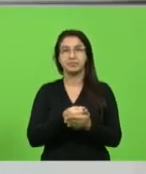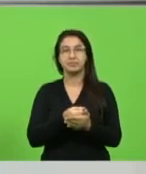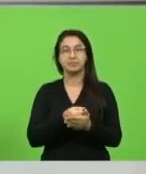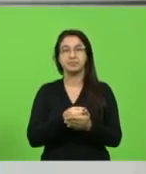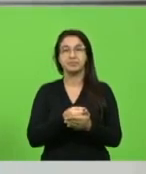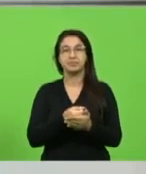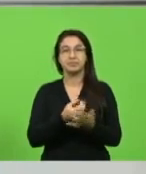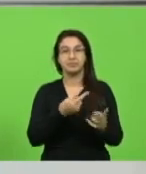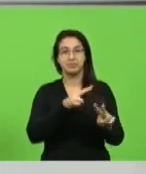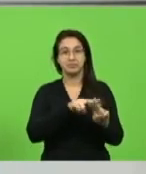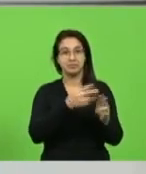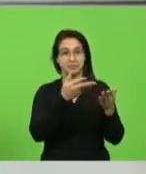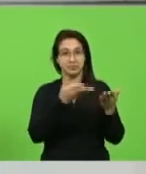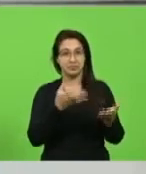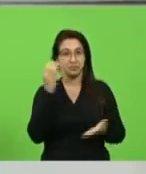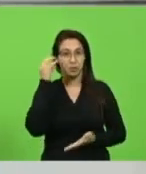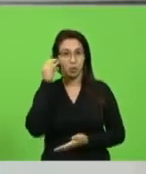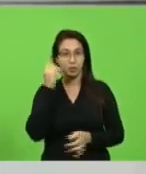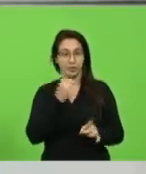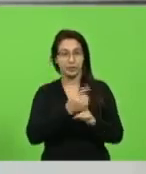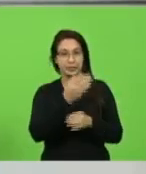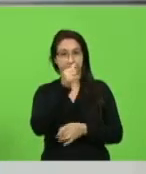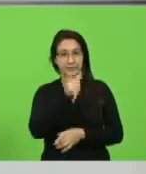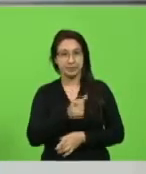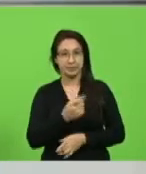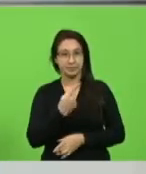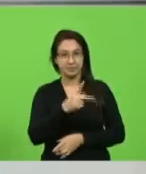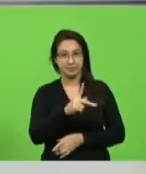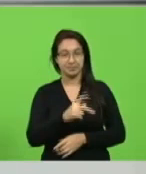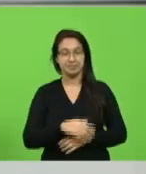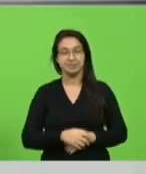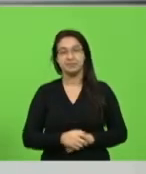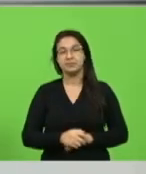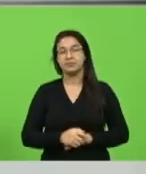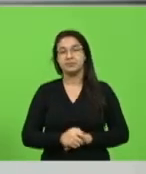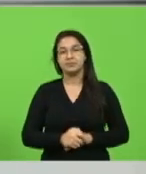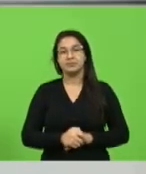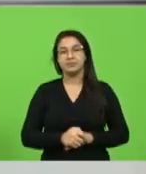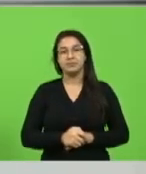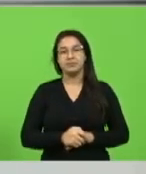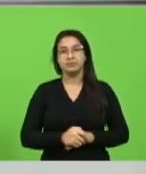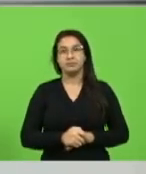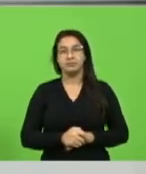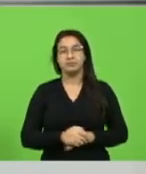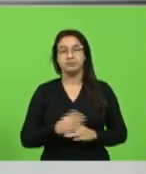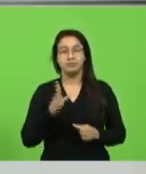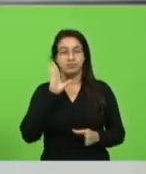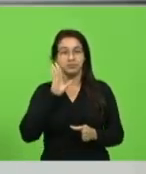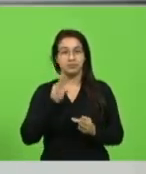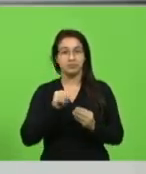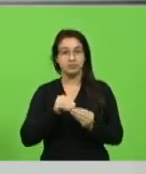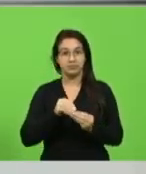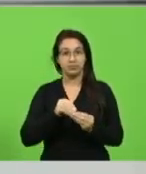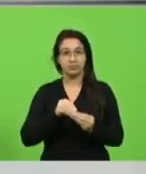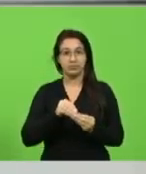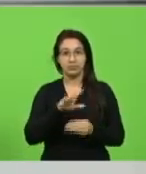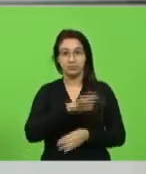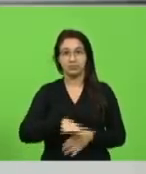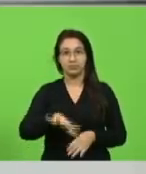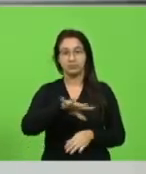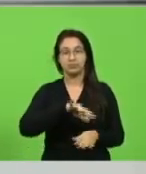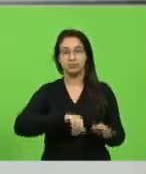condenatório. Essa conclusão, alcançada no âmbito criminal,